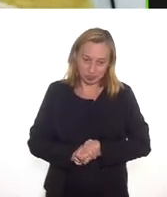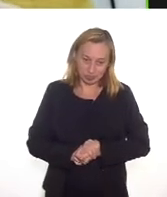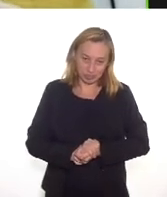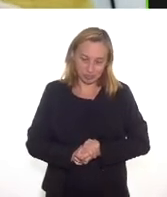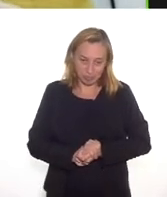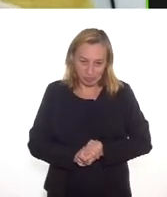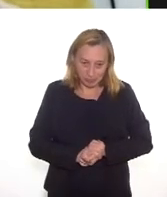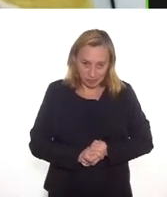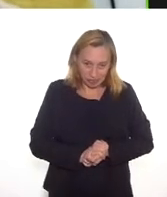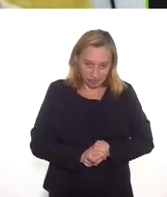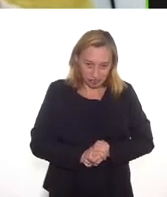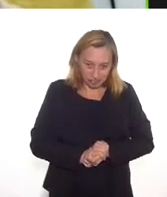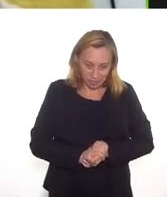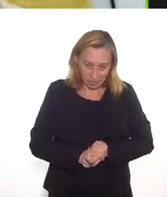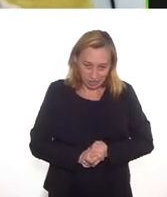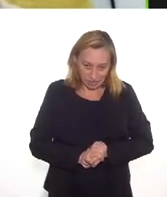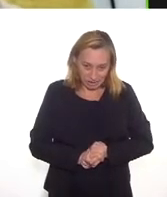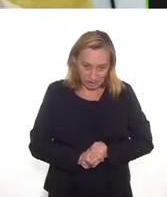defendem a